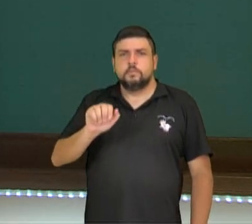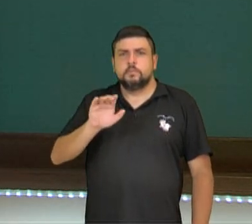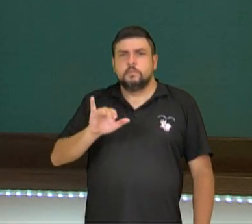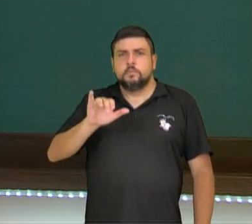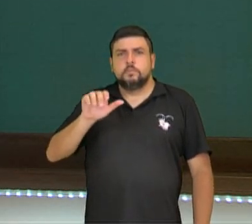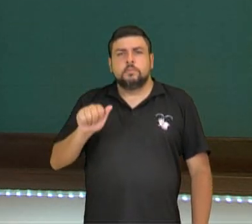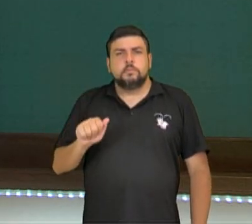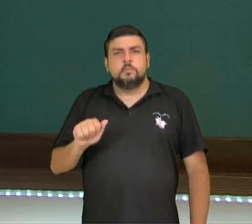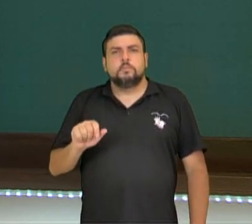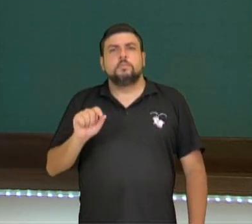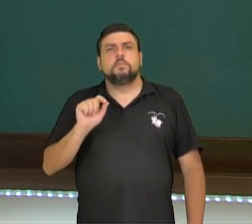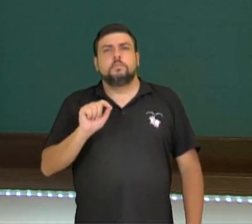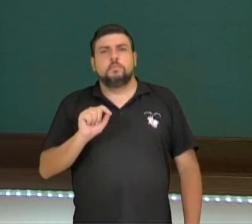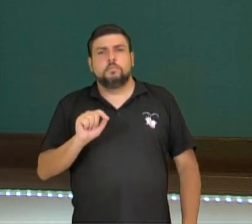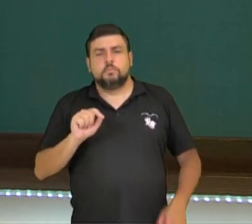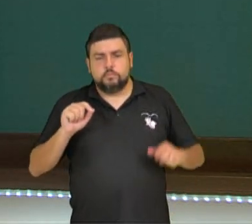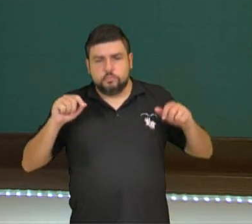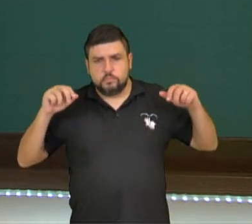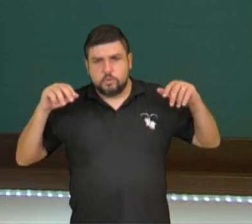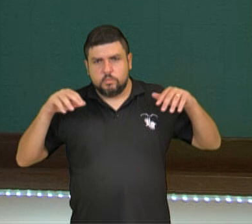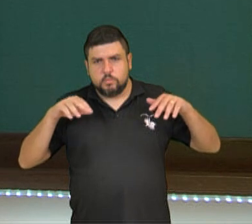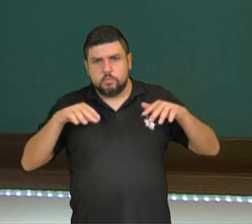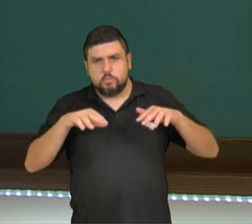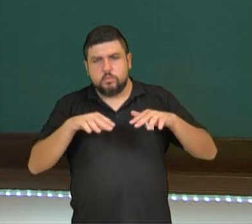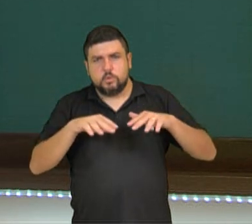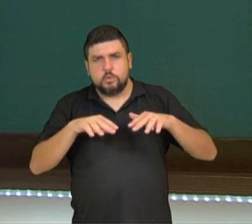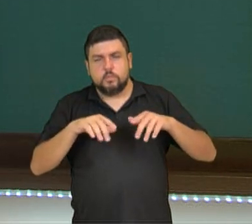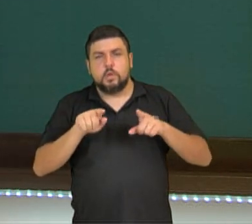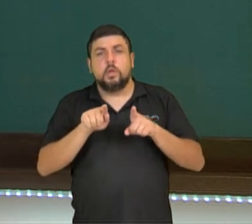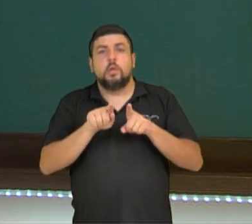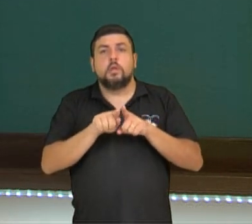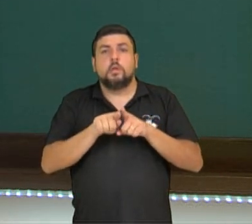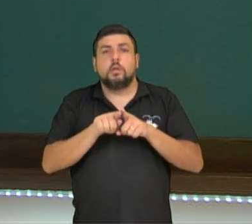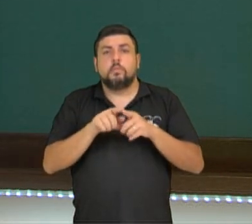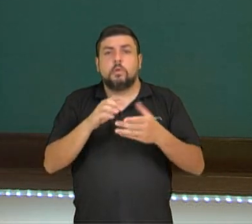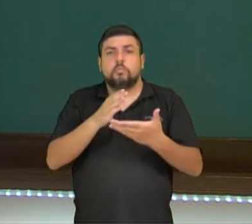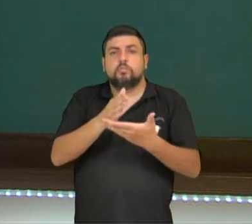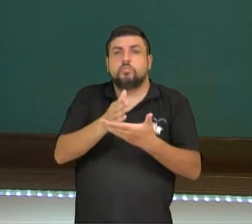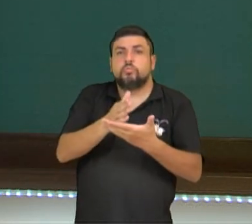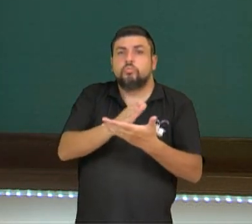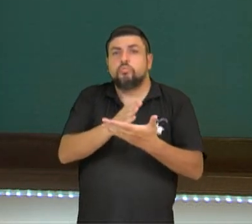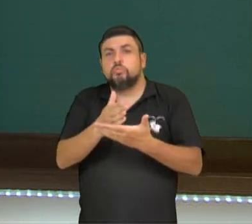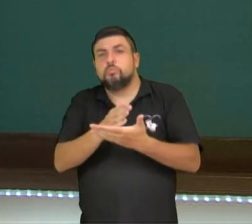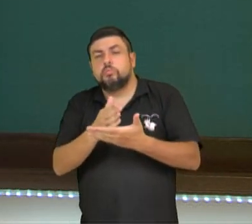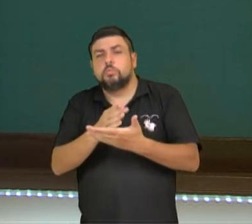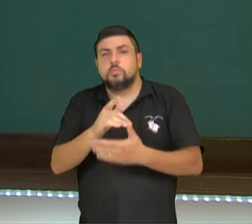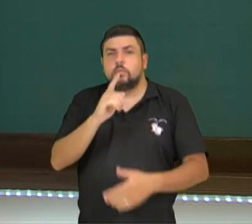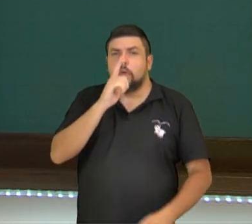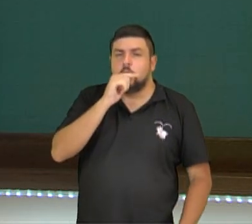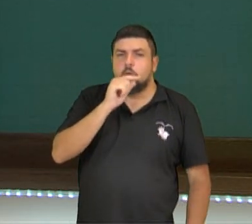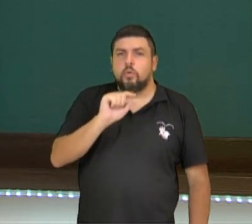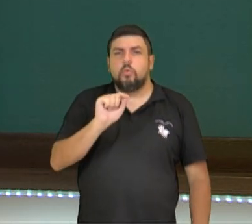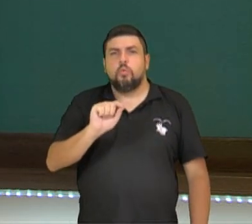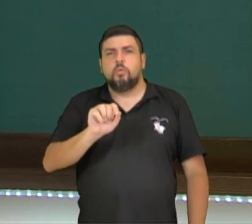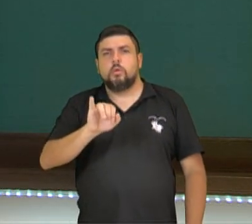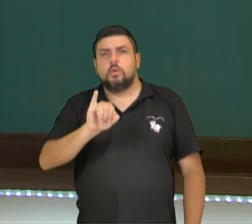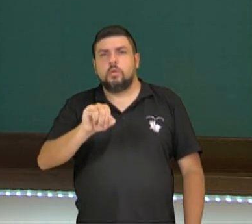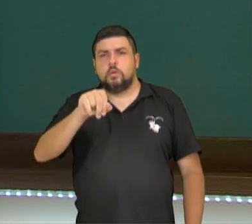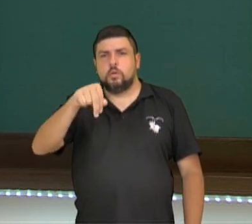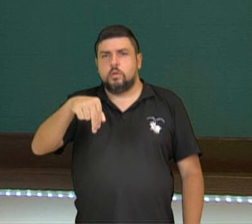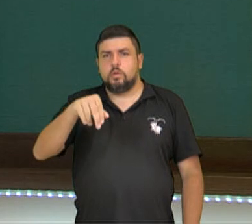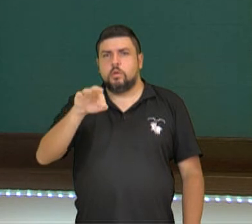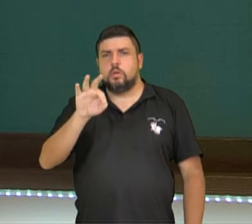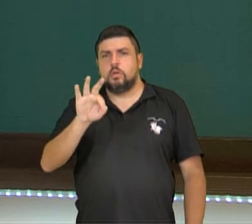As nascentes e os divisores de água, que a gente chama também de interflúvio. Então, é